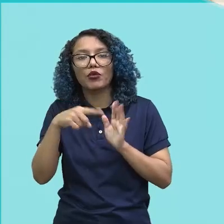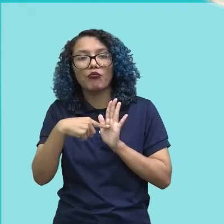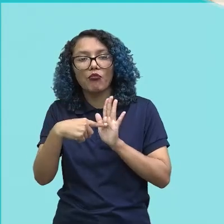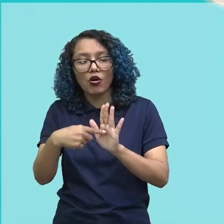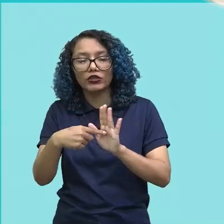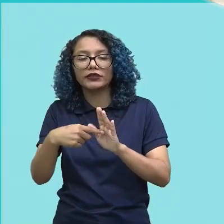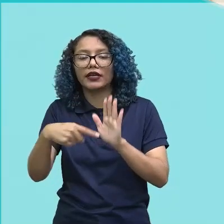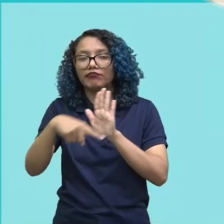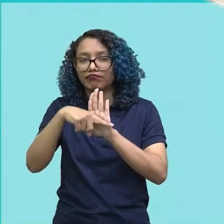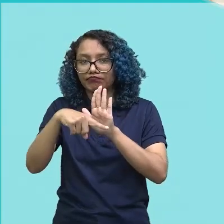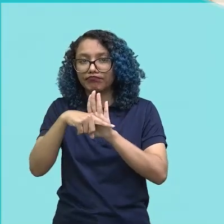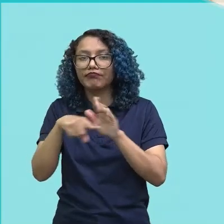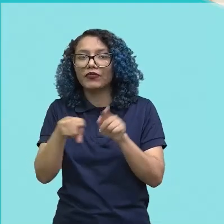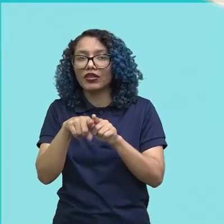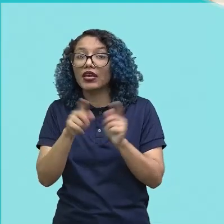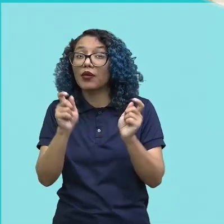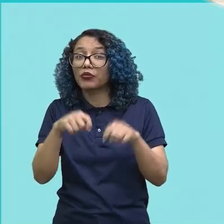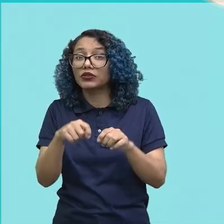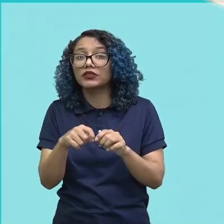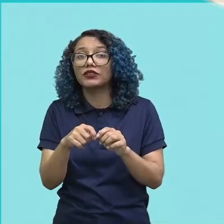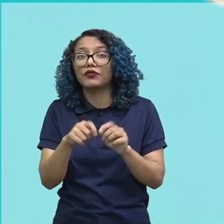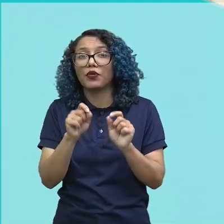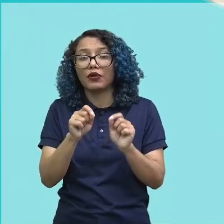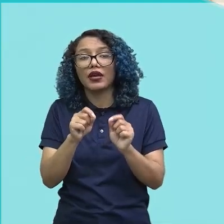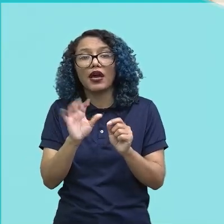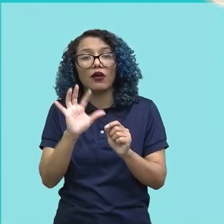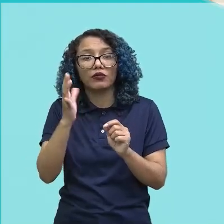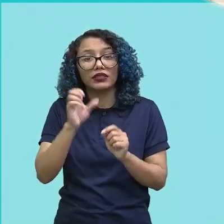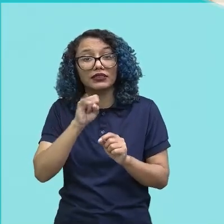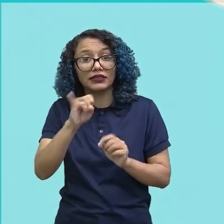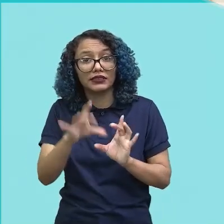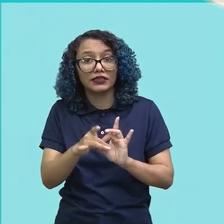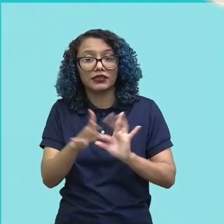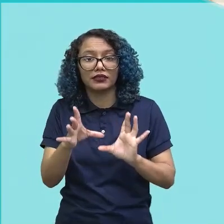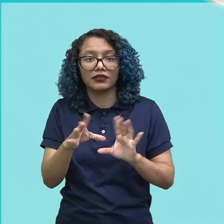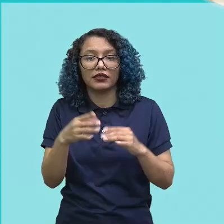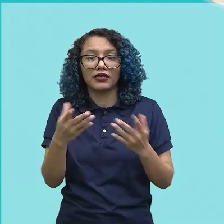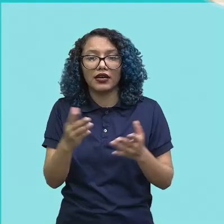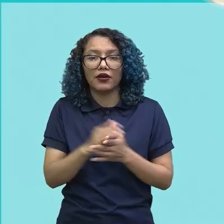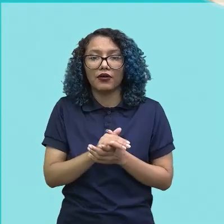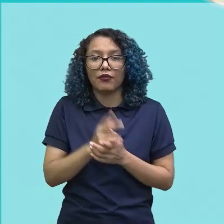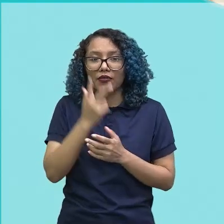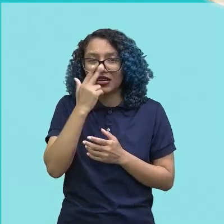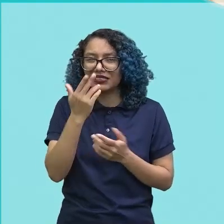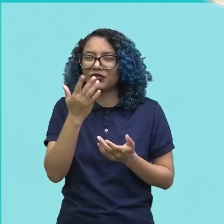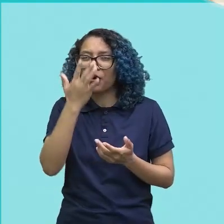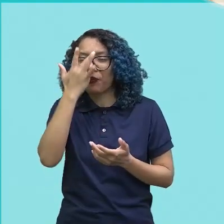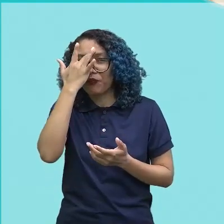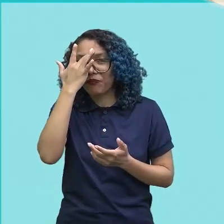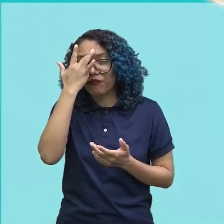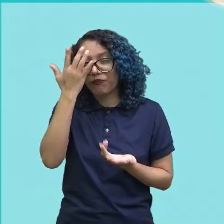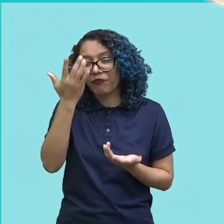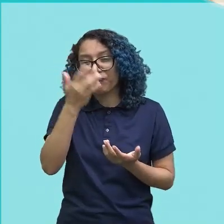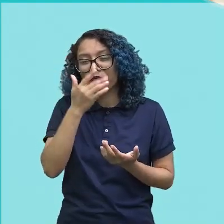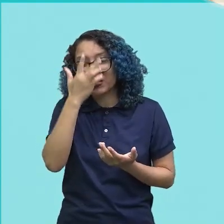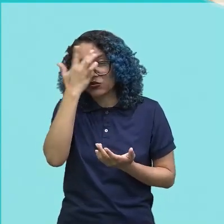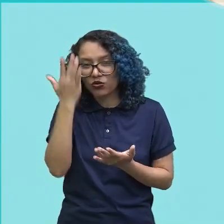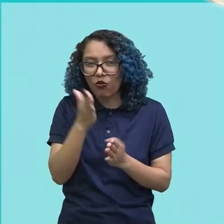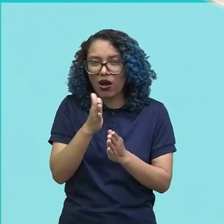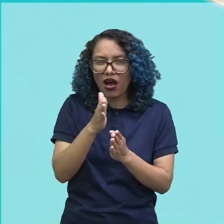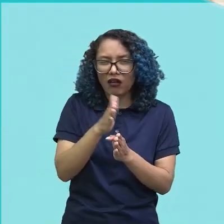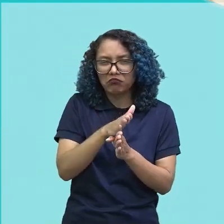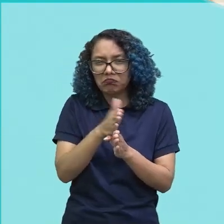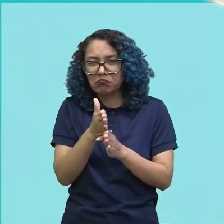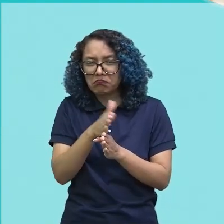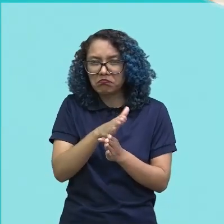essa legalização pode trazer. Então, você está ponderando, você é aquela pessoa que fica ali em cima do muro. Seria essa a ideia.